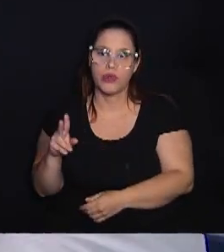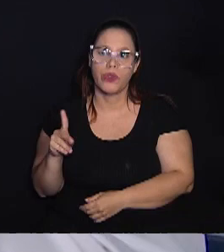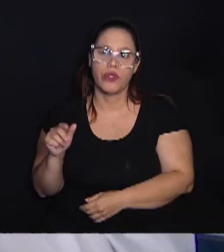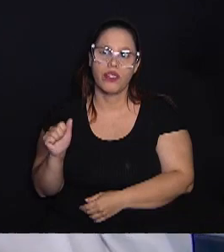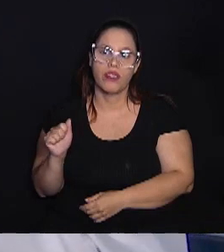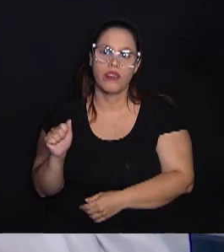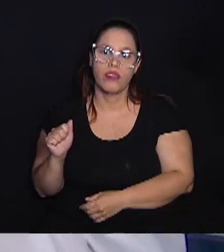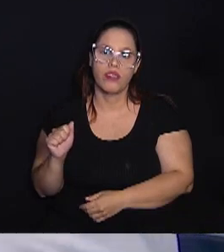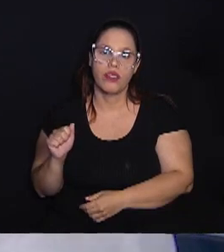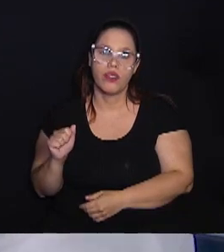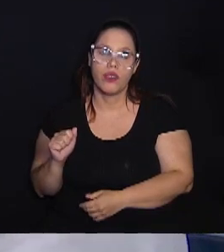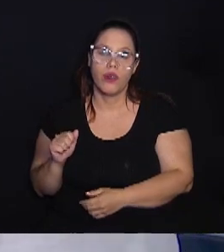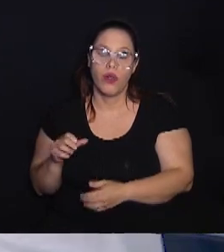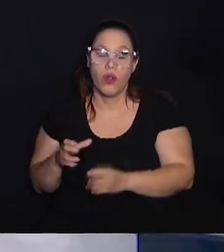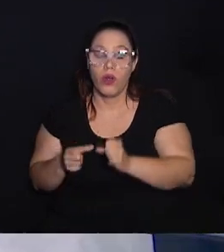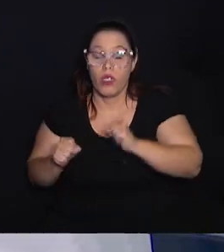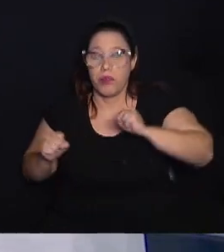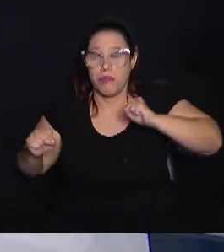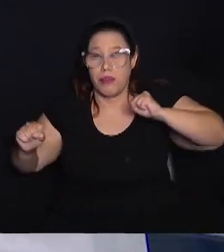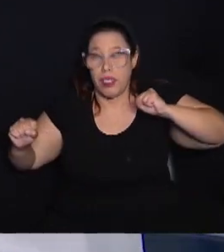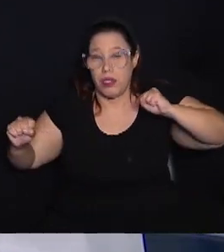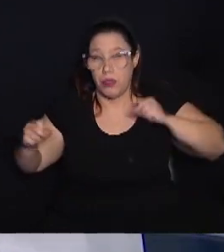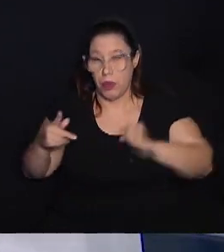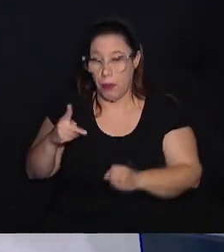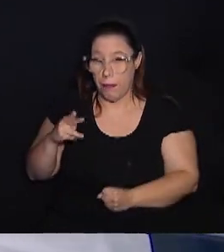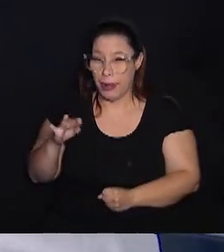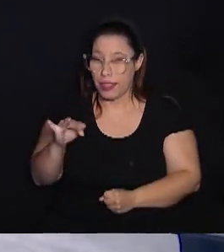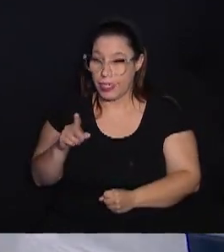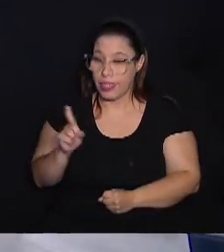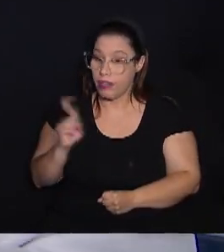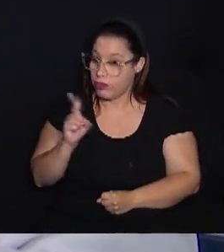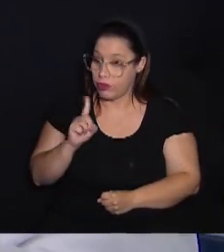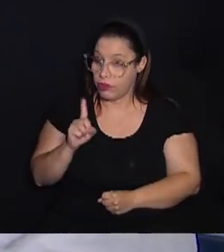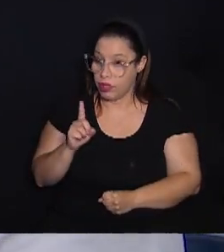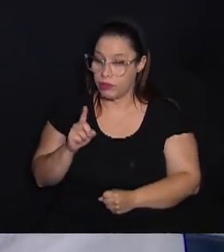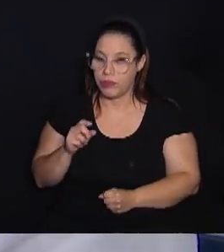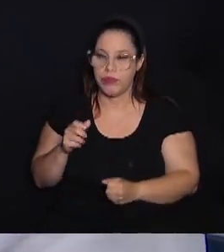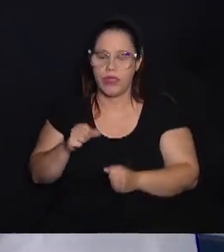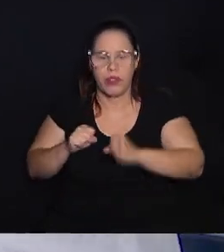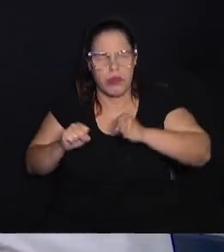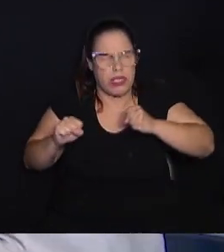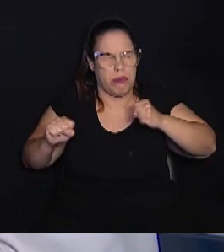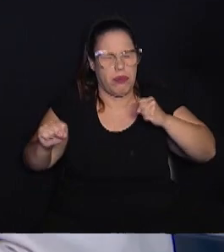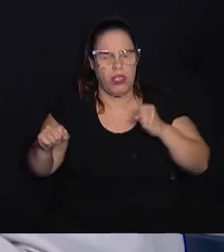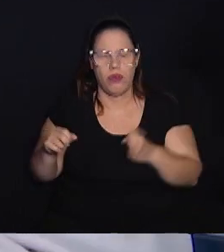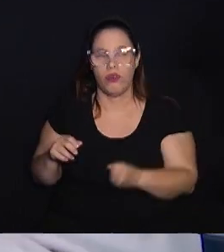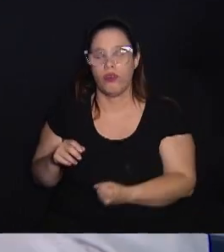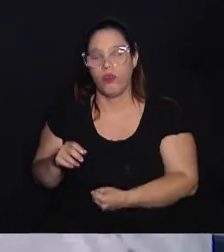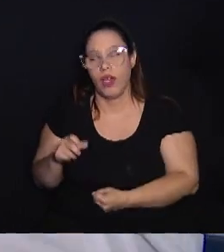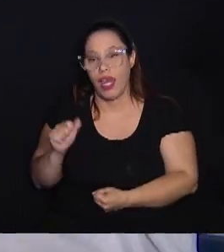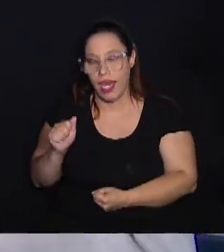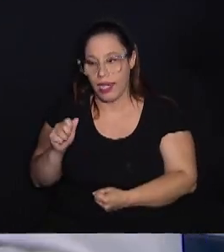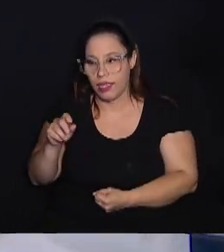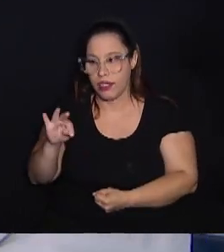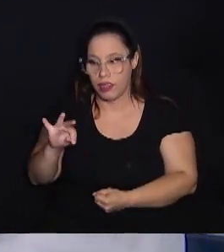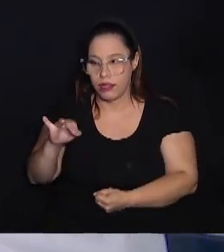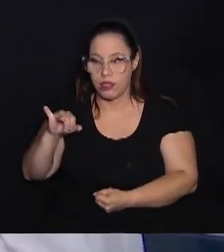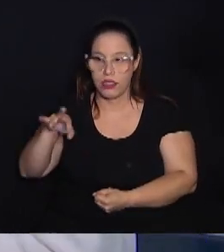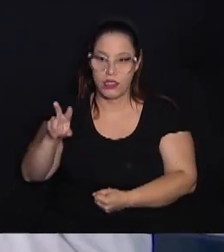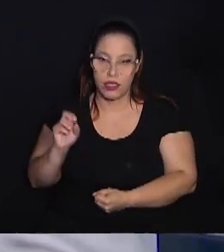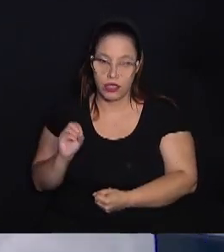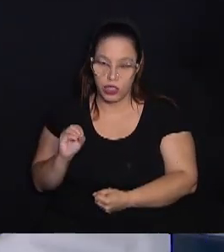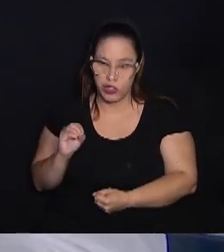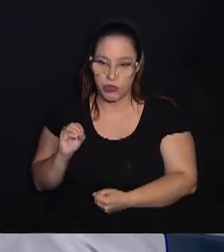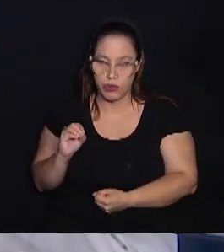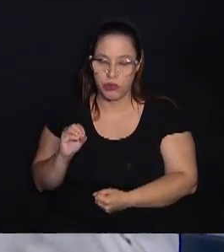Então, o alongamento passivo a gente não usa muito mais, não. A gente usa um movimento ativo, que ativa os músculos,